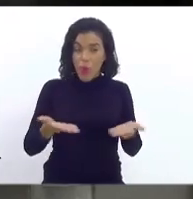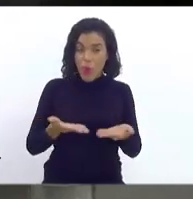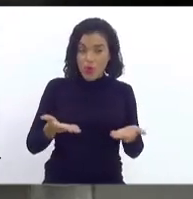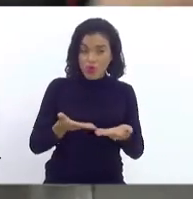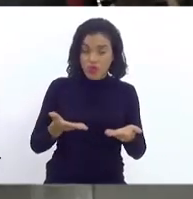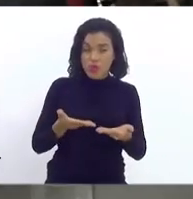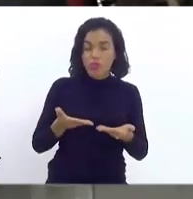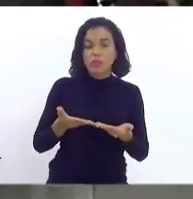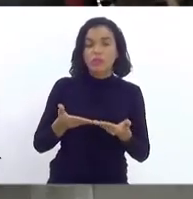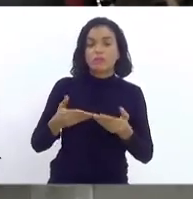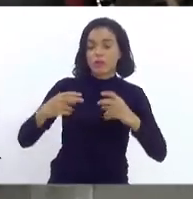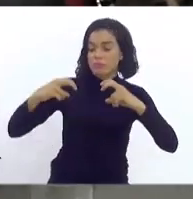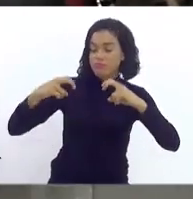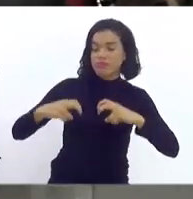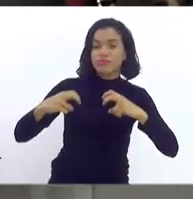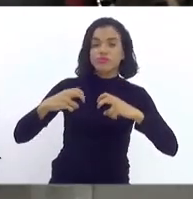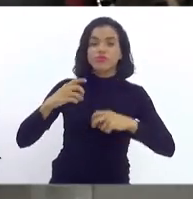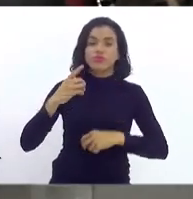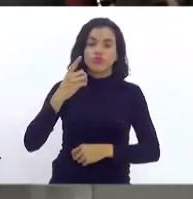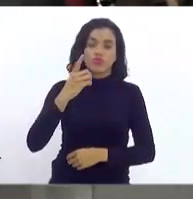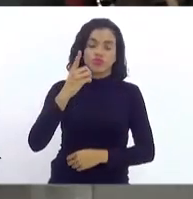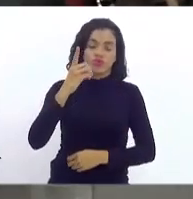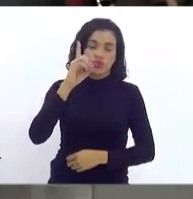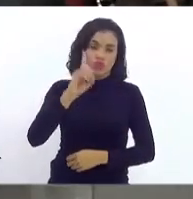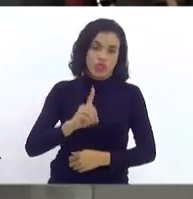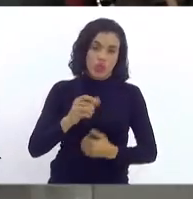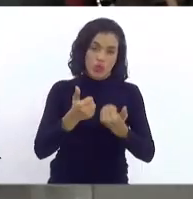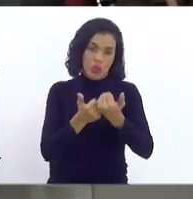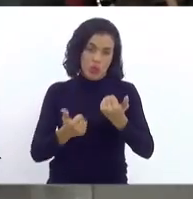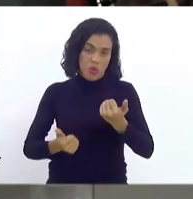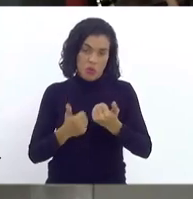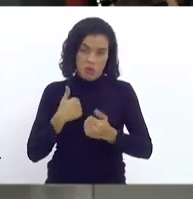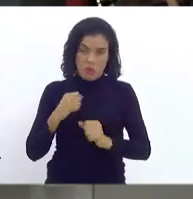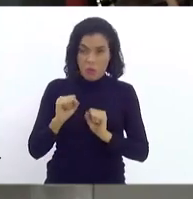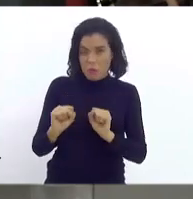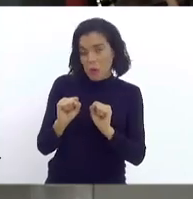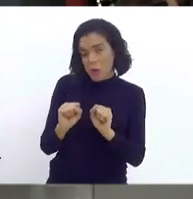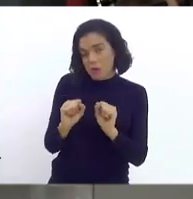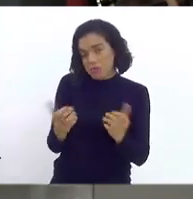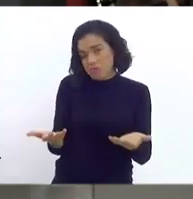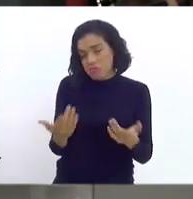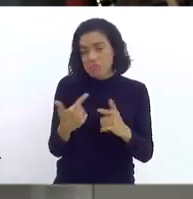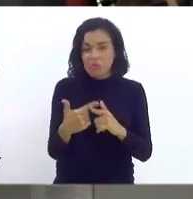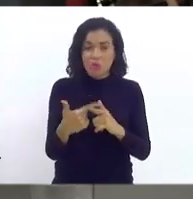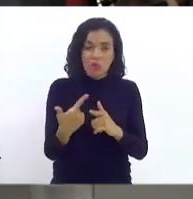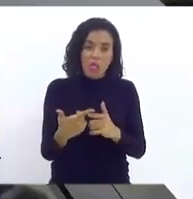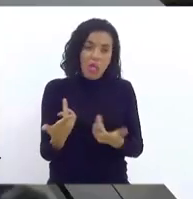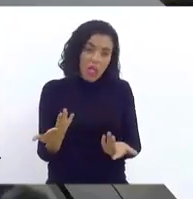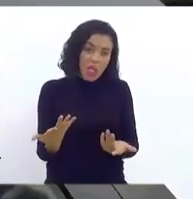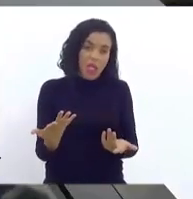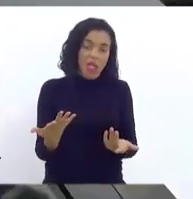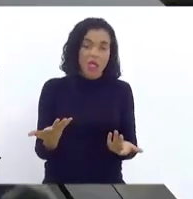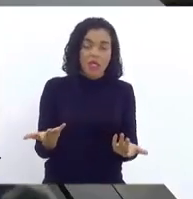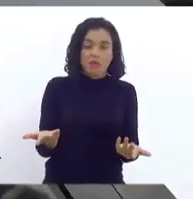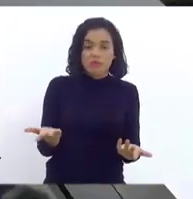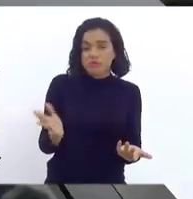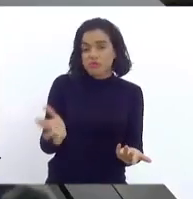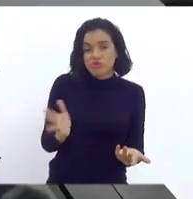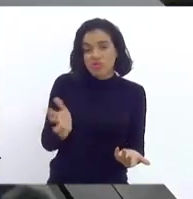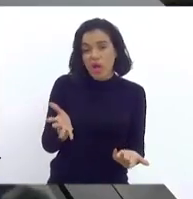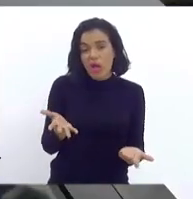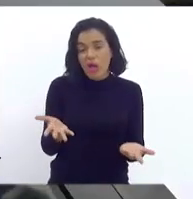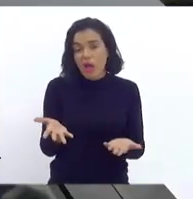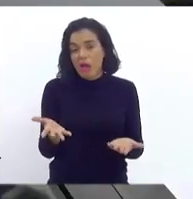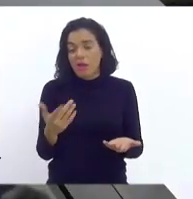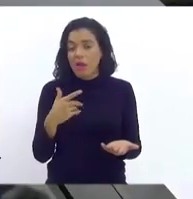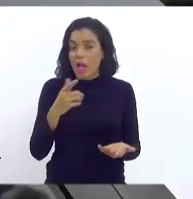oitiva dos diretores que foram convocados. De minha parte, sim, acho que considero até prudente, porque a gente não esgota todos os canais nesse momento,